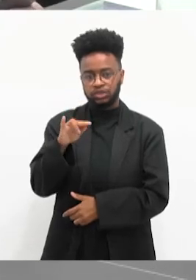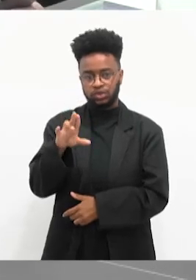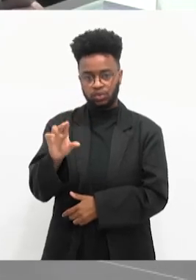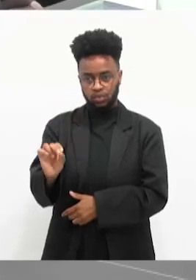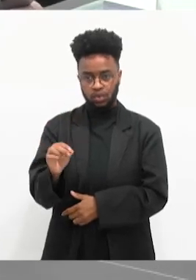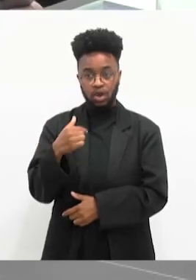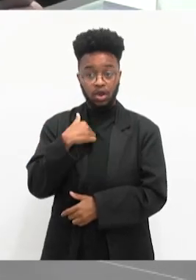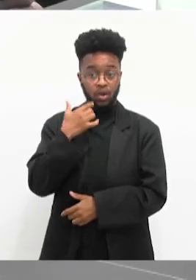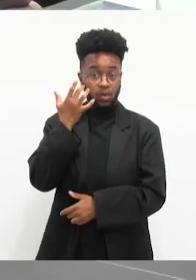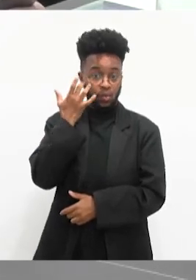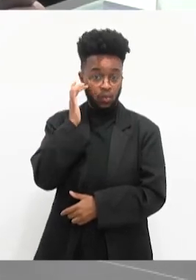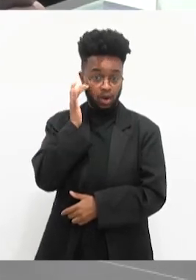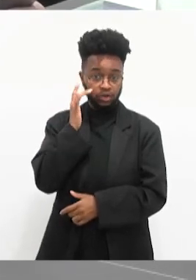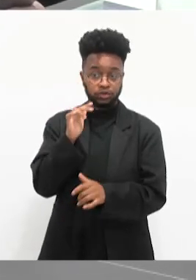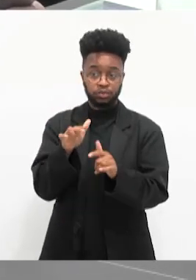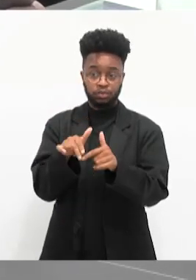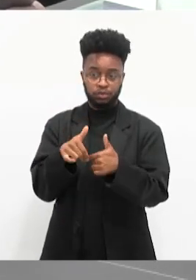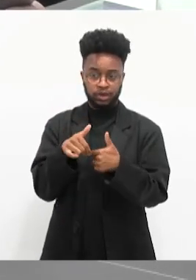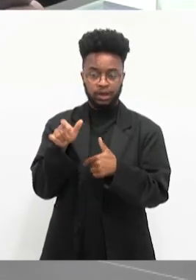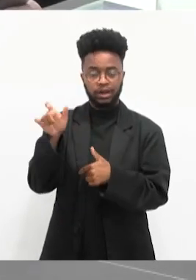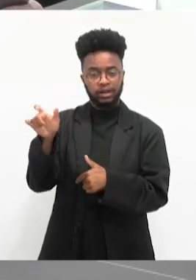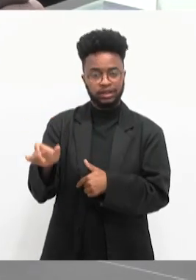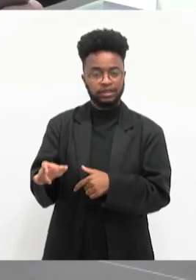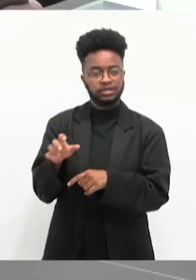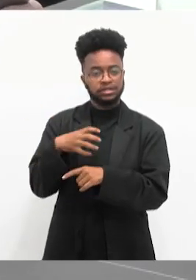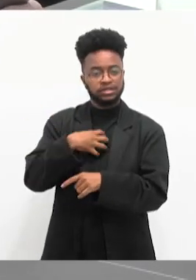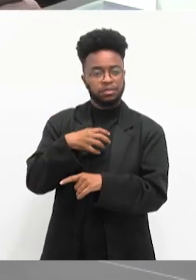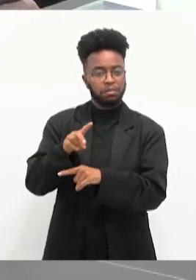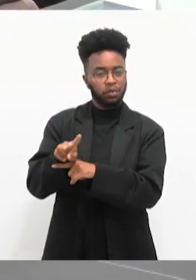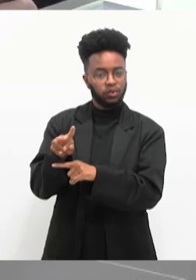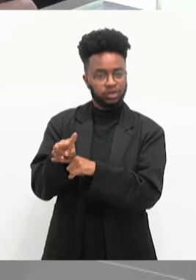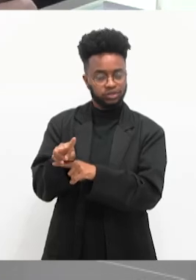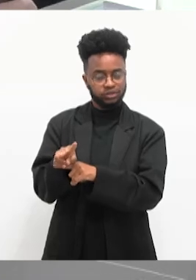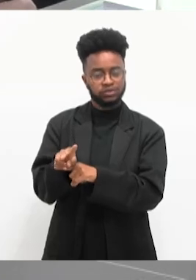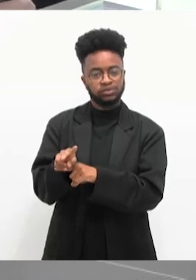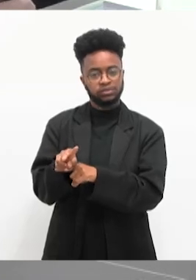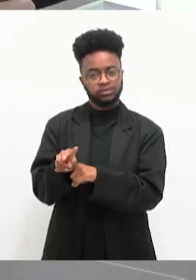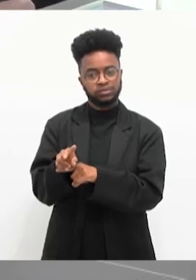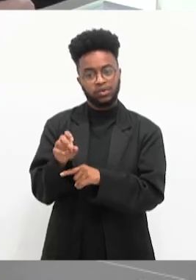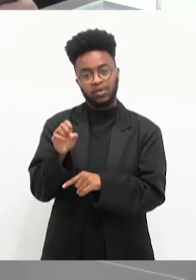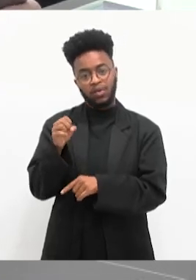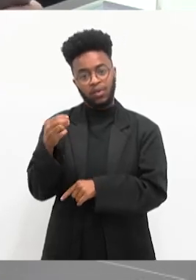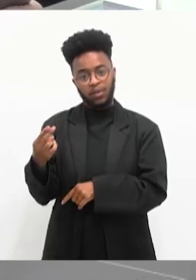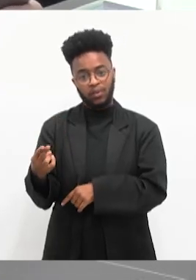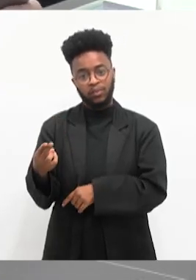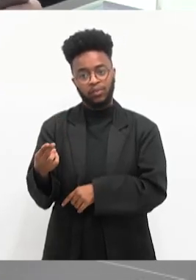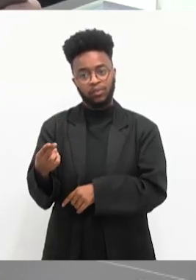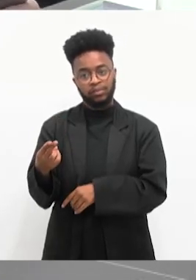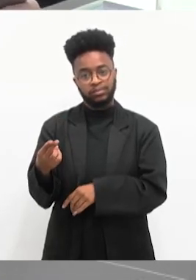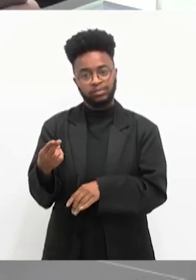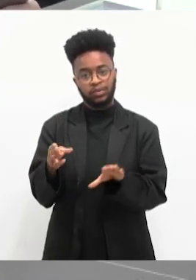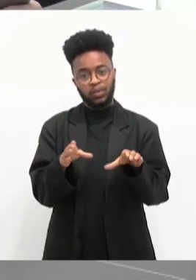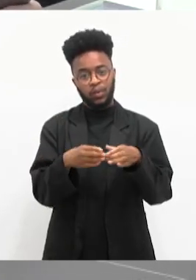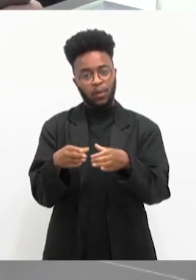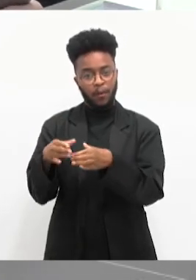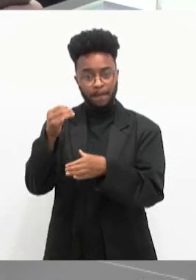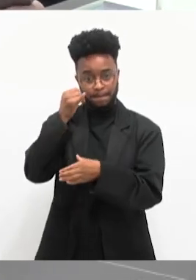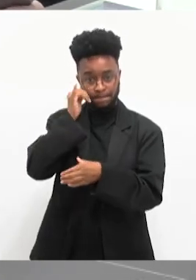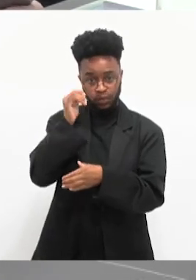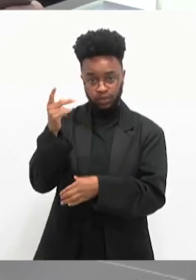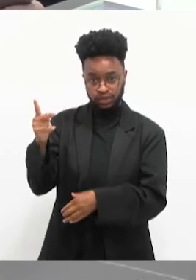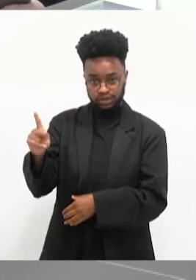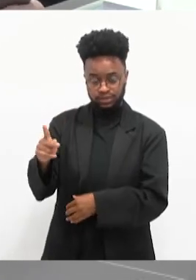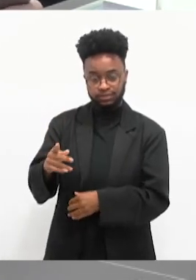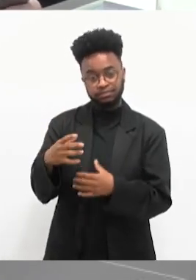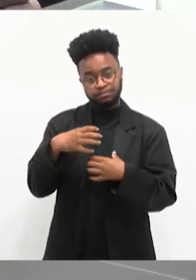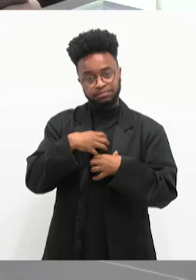por conta que ele tenha se sentido protegido, ou a sua vasta coleção de boizinhos, ele